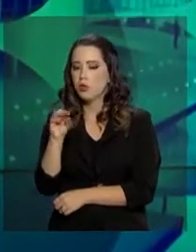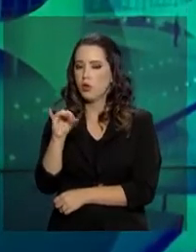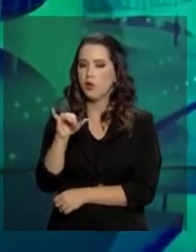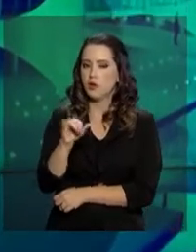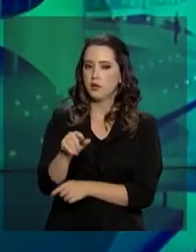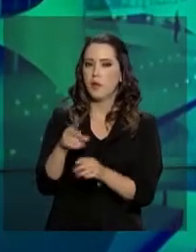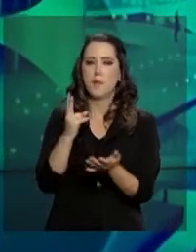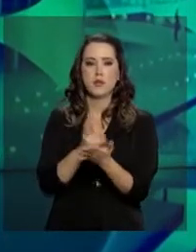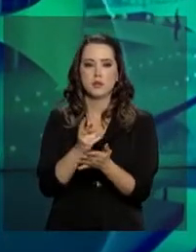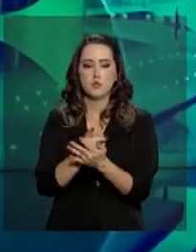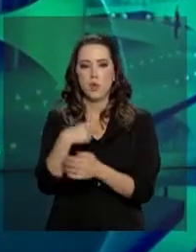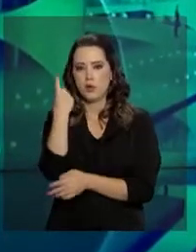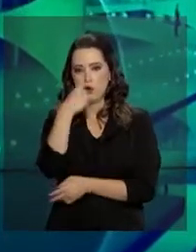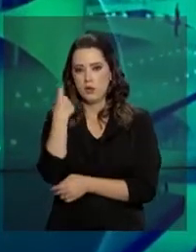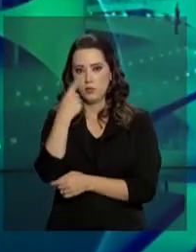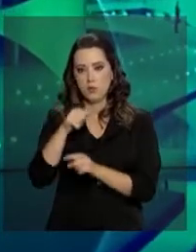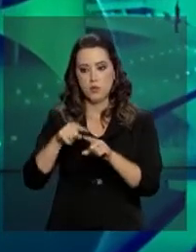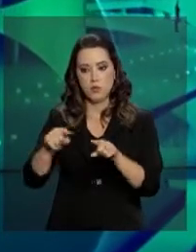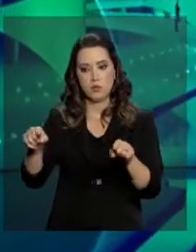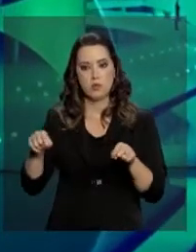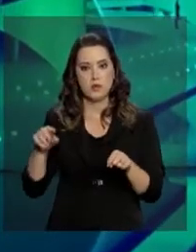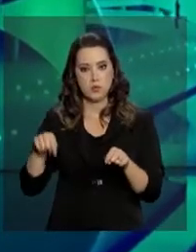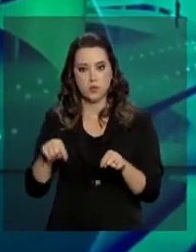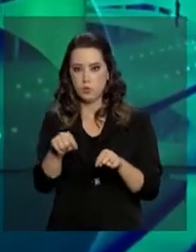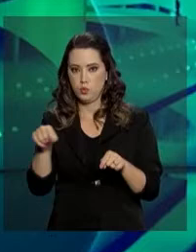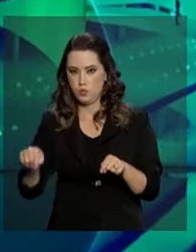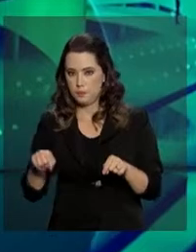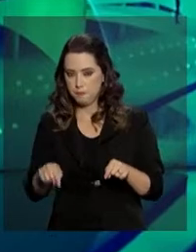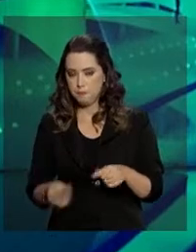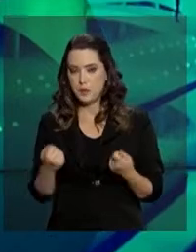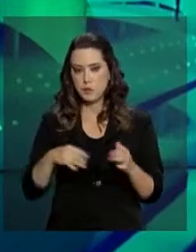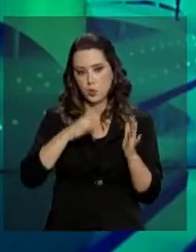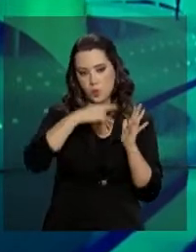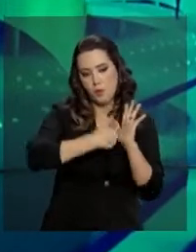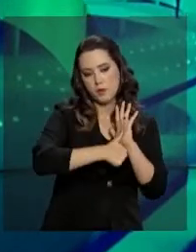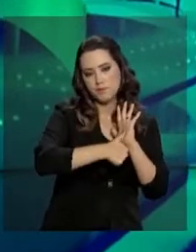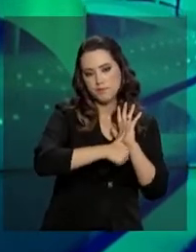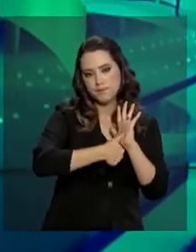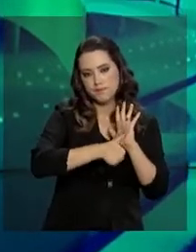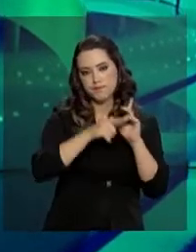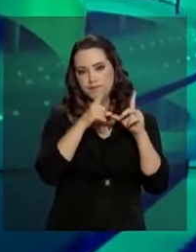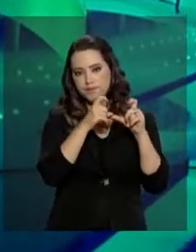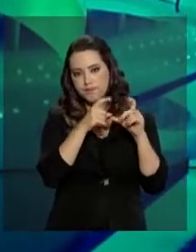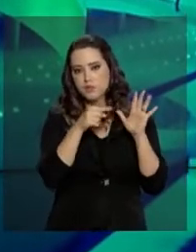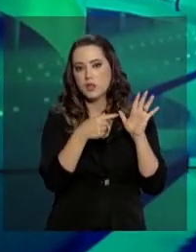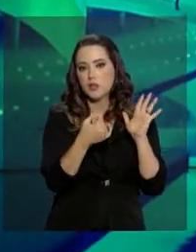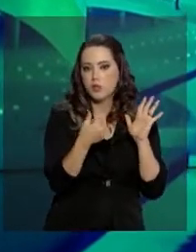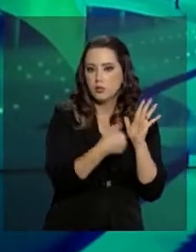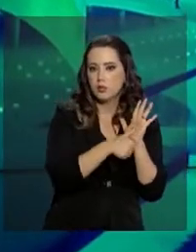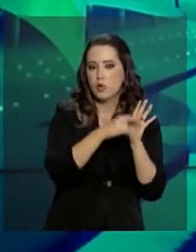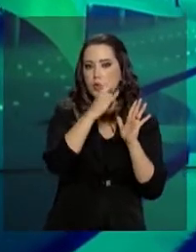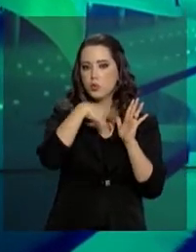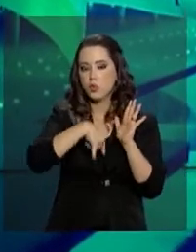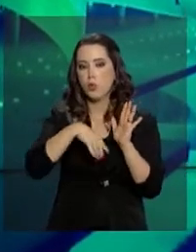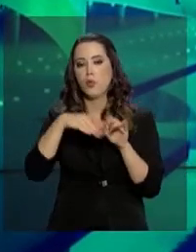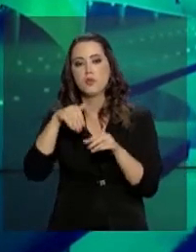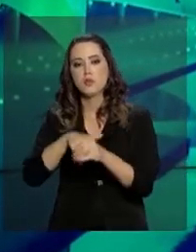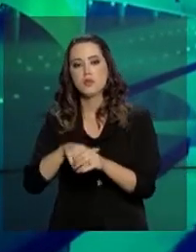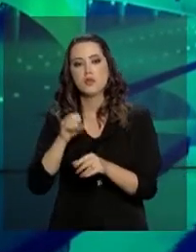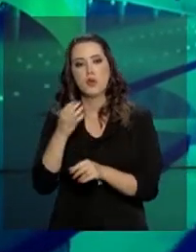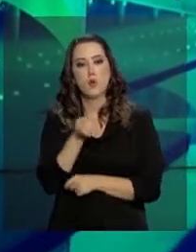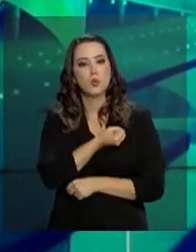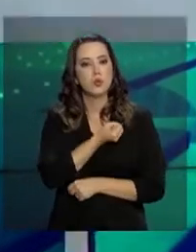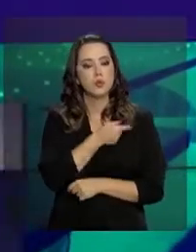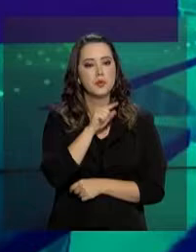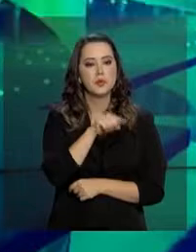8 da manhã às 5 da tarde. O cidadão deve levar um documento oficial com foto, o título de eleitor ou o número do